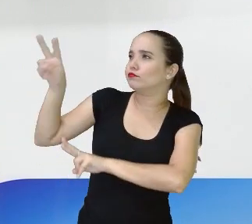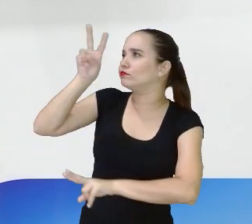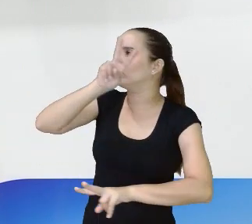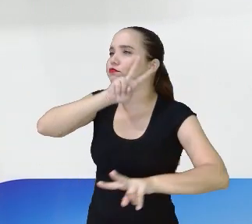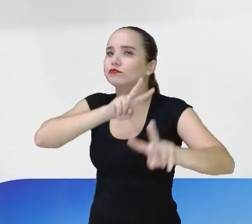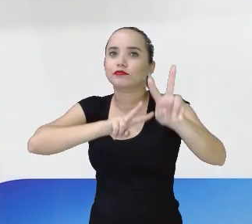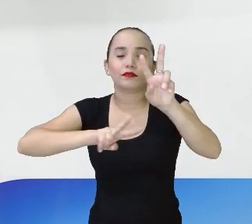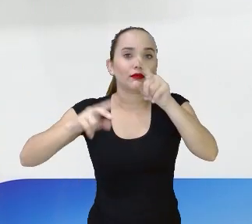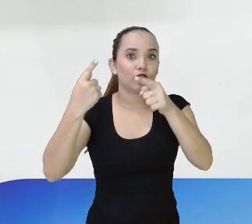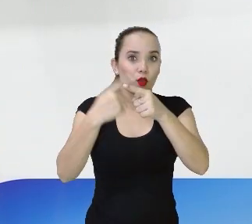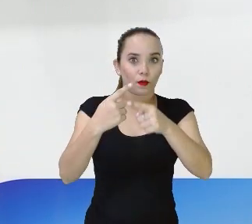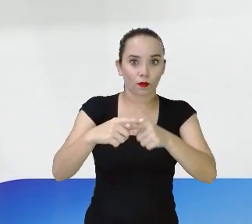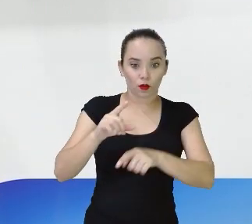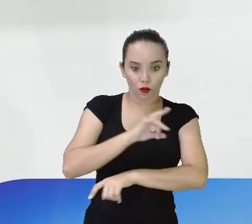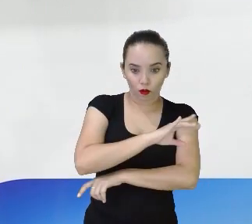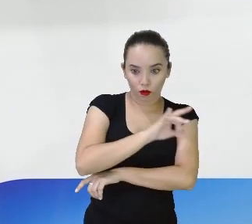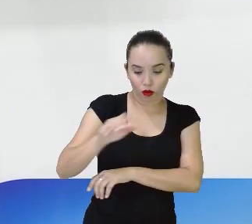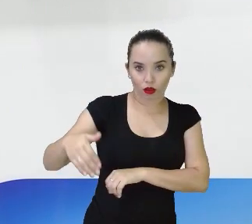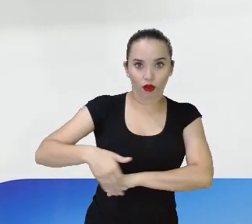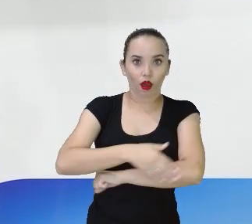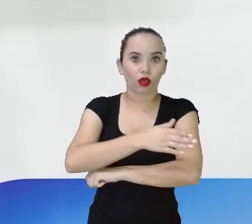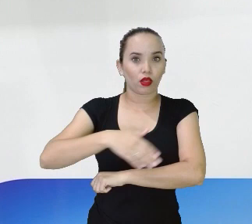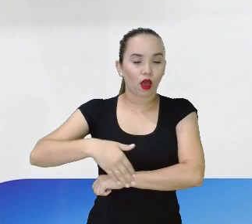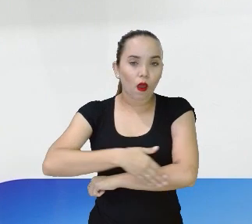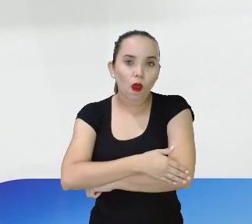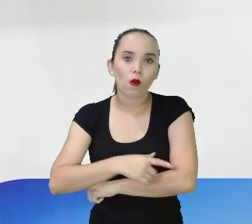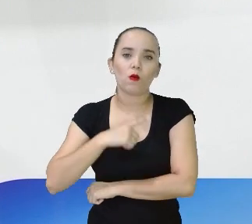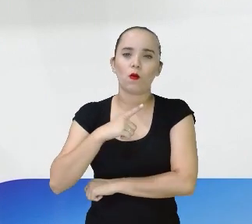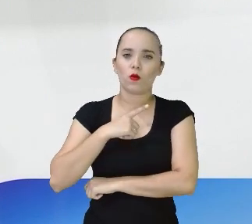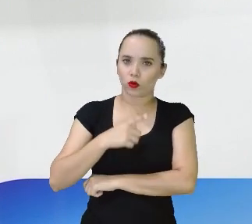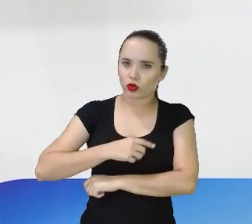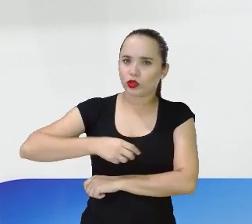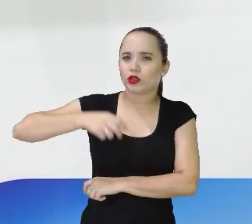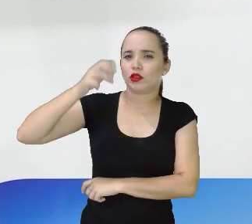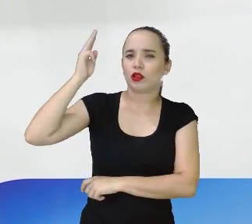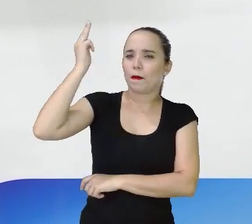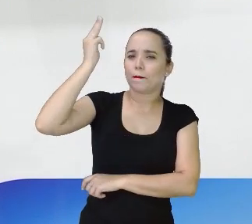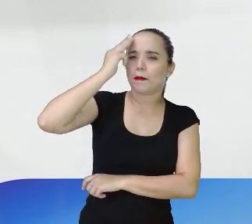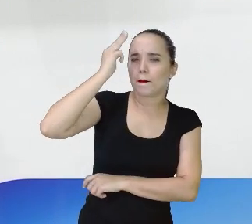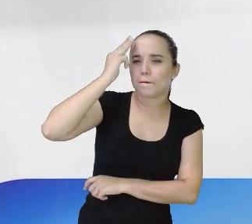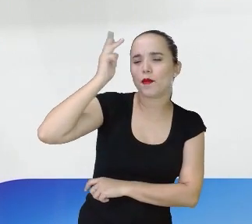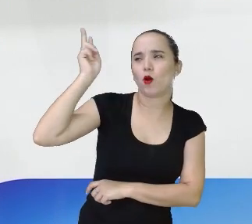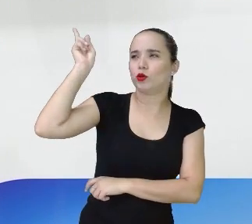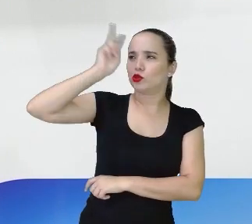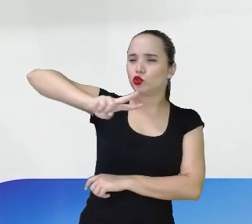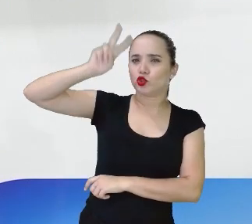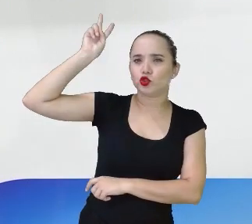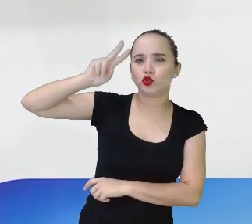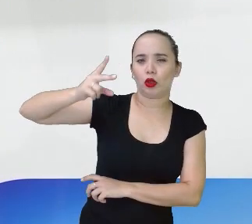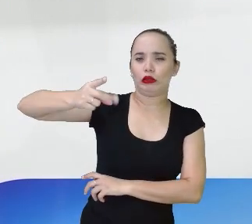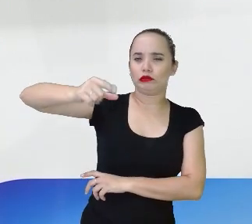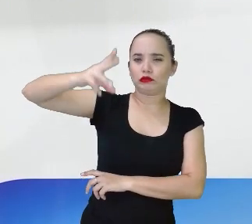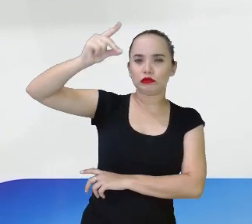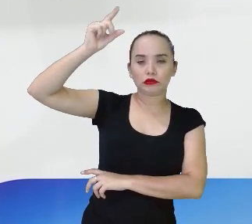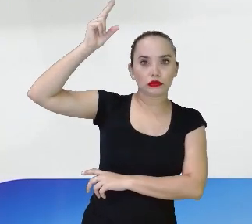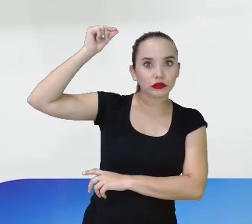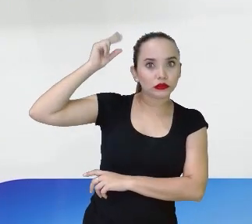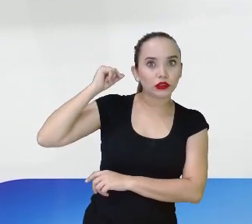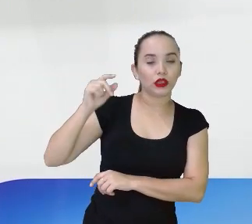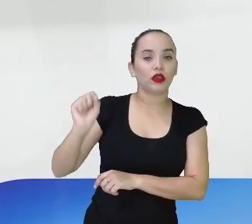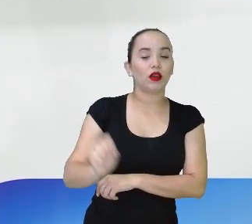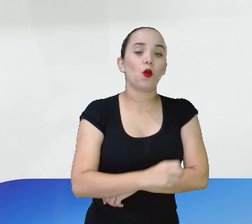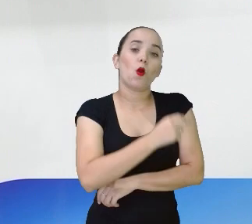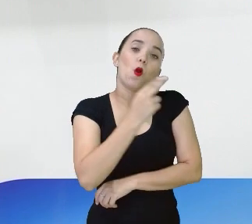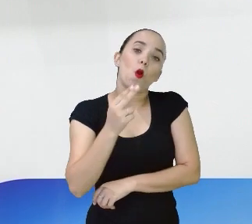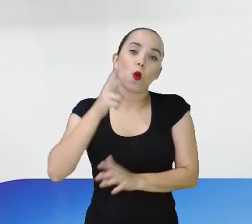trazem essa característica de história, de memória, né? Ruas antigas. Pode também ser através dos